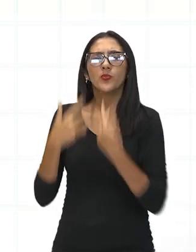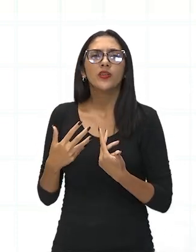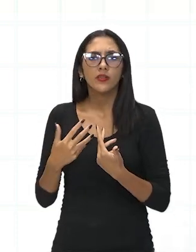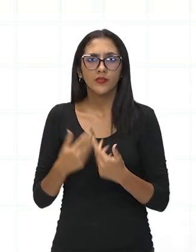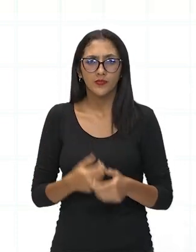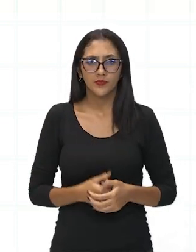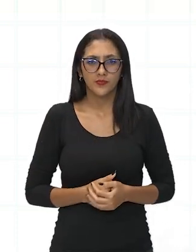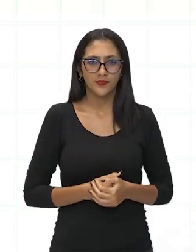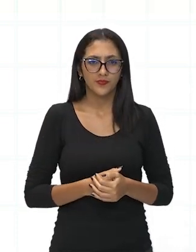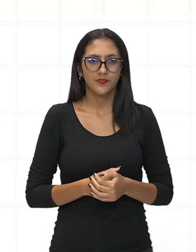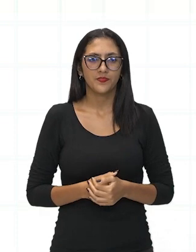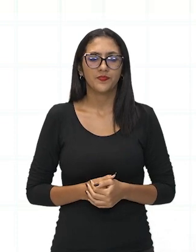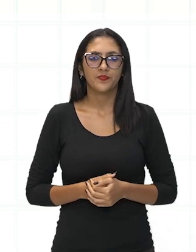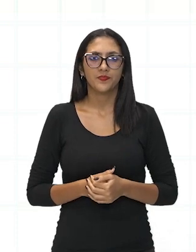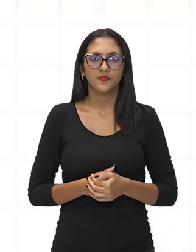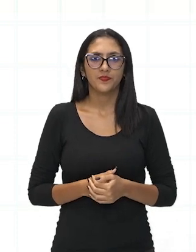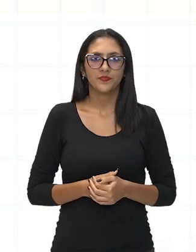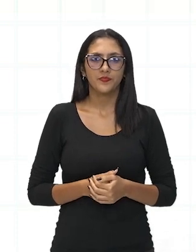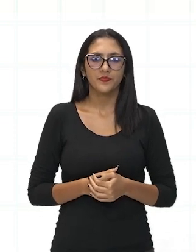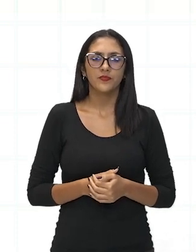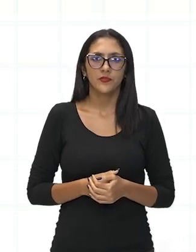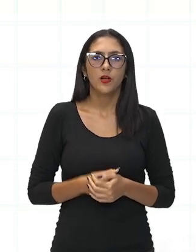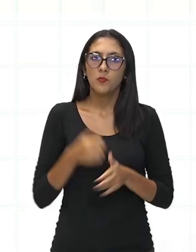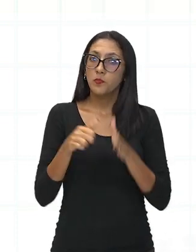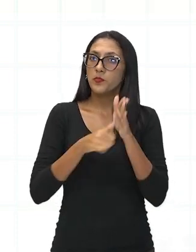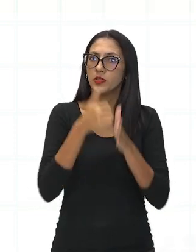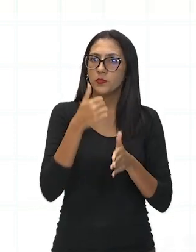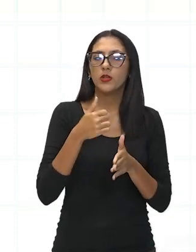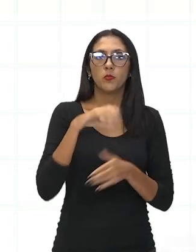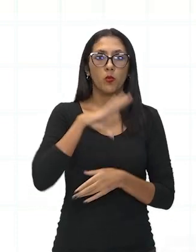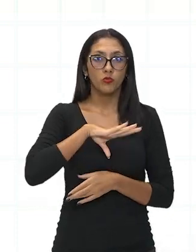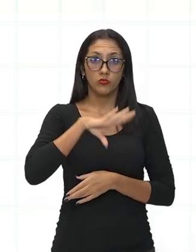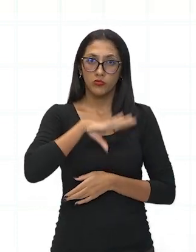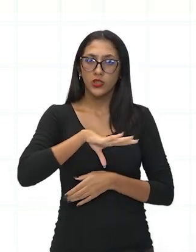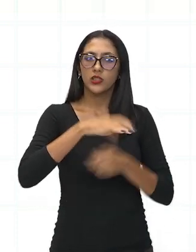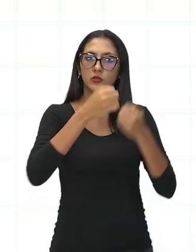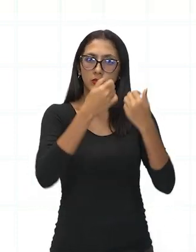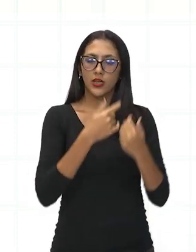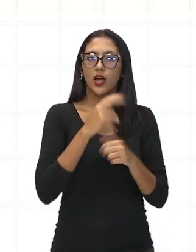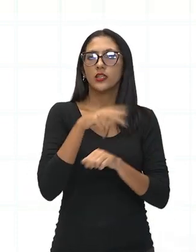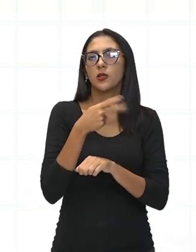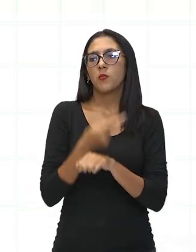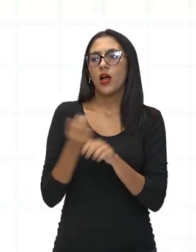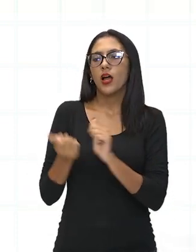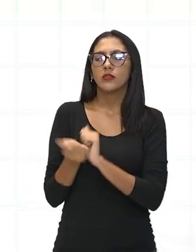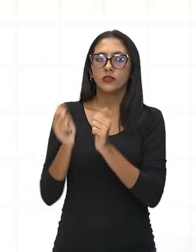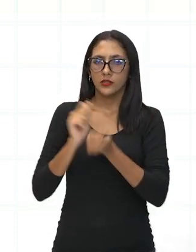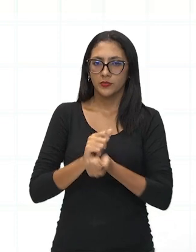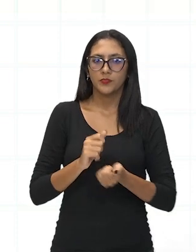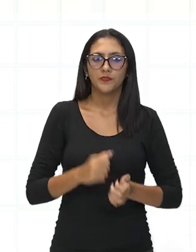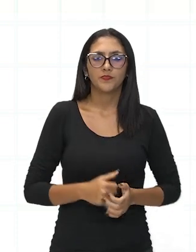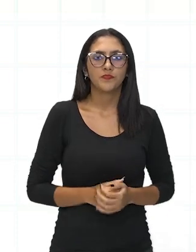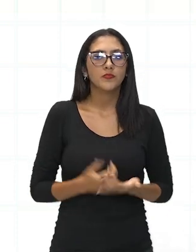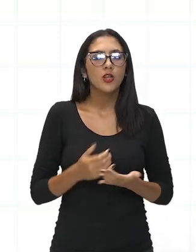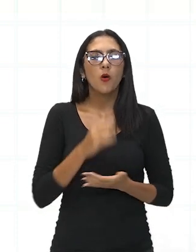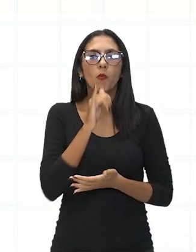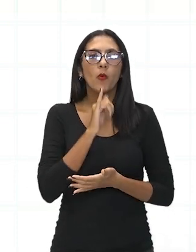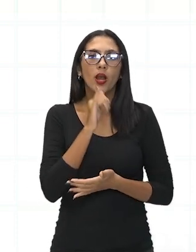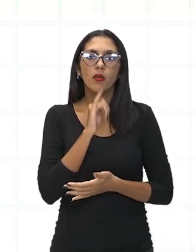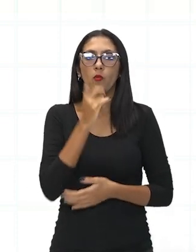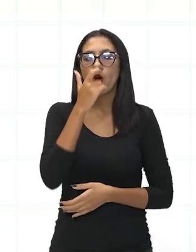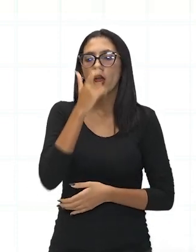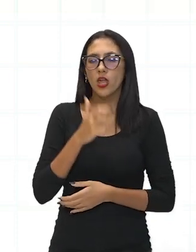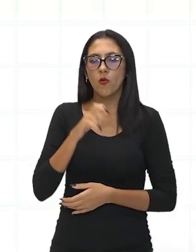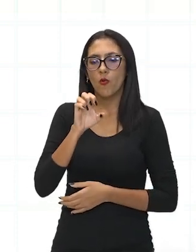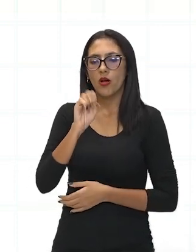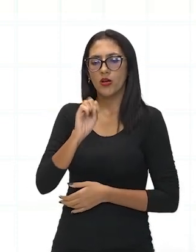assim. Eu vou contar em português primeiro, depois vou transformar para o inglês, tá? Então, eu estava